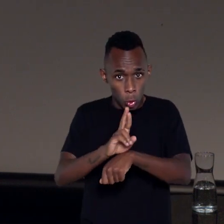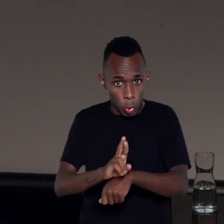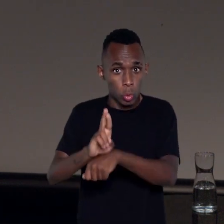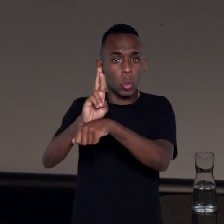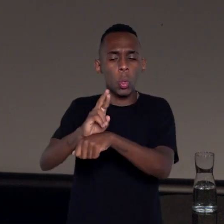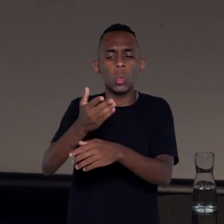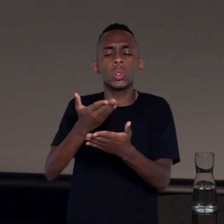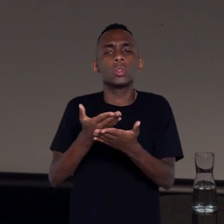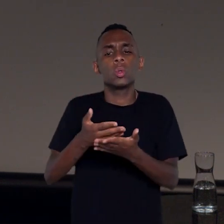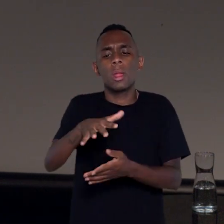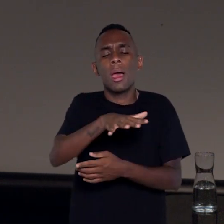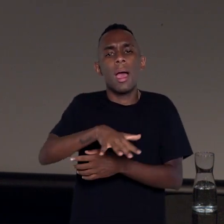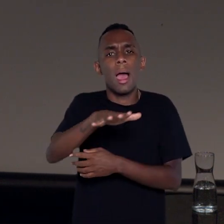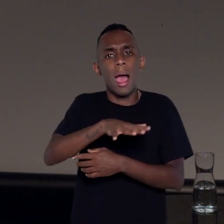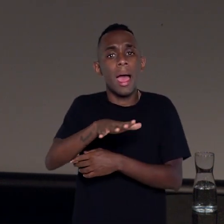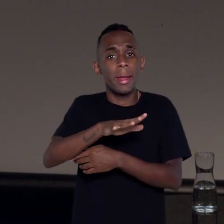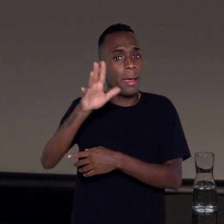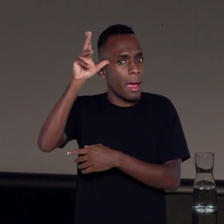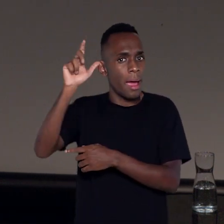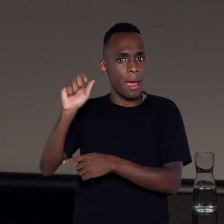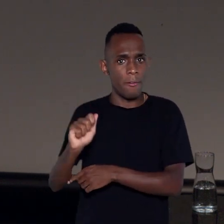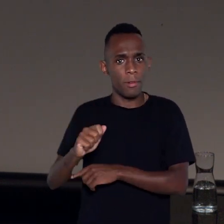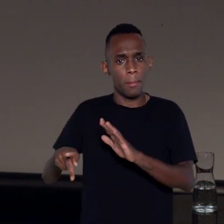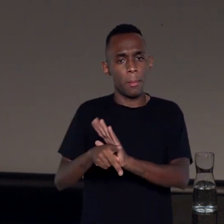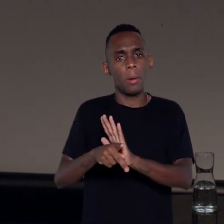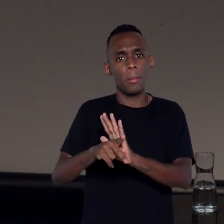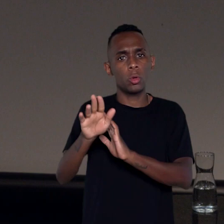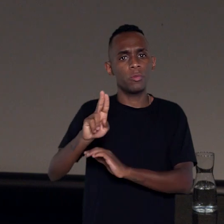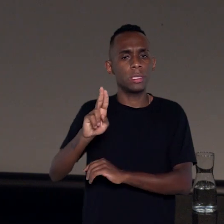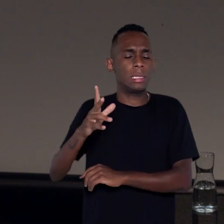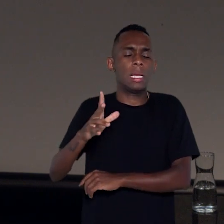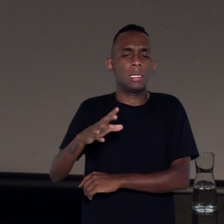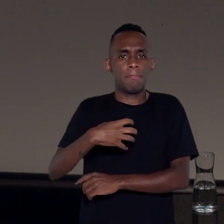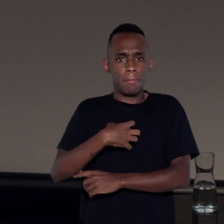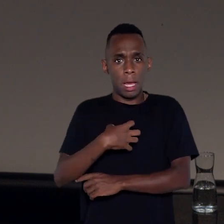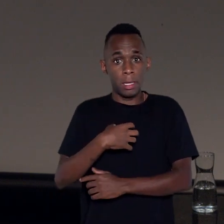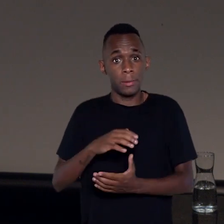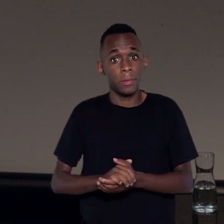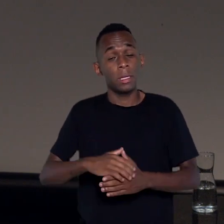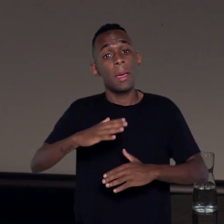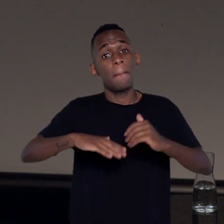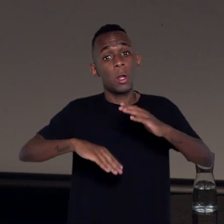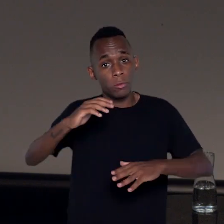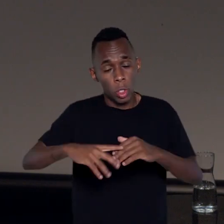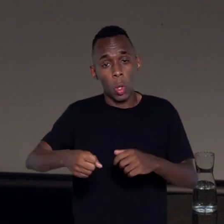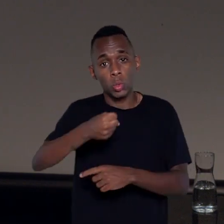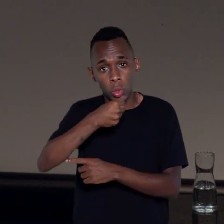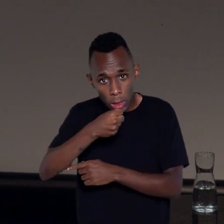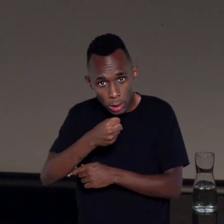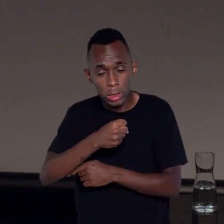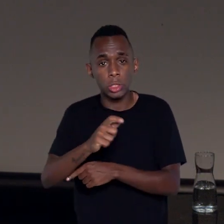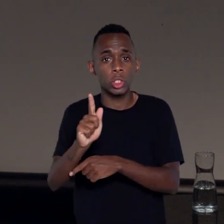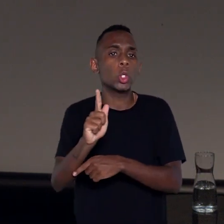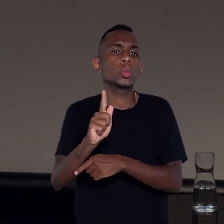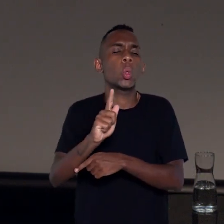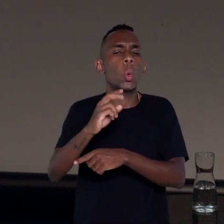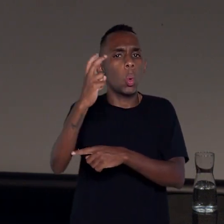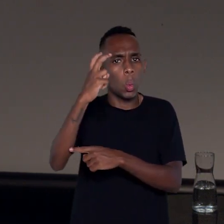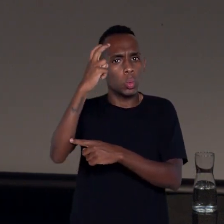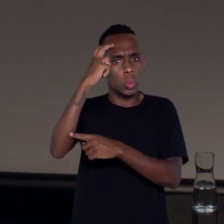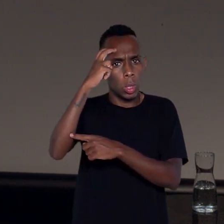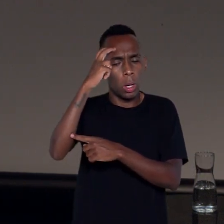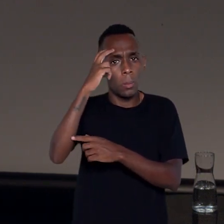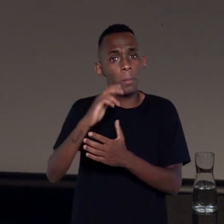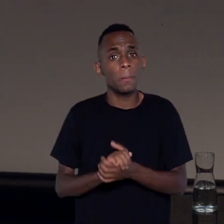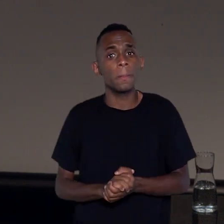estudos étnicos e africanos pela Universidade Federal da Bahia. Afonso Borges é jornalista, gestor cultural e escritor.